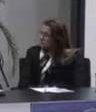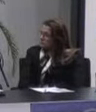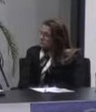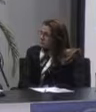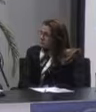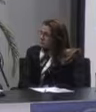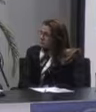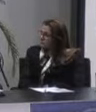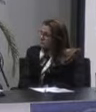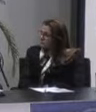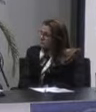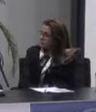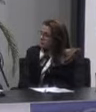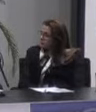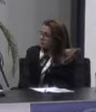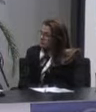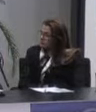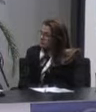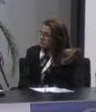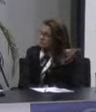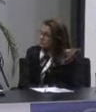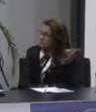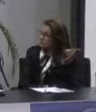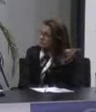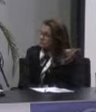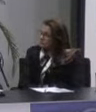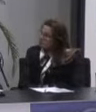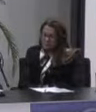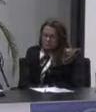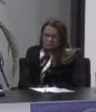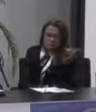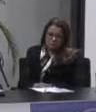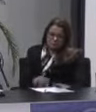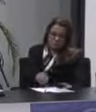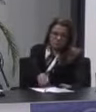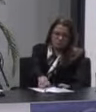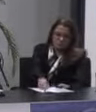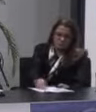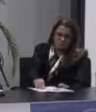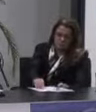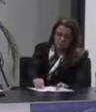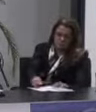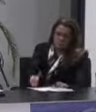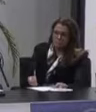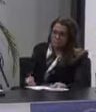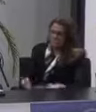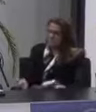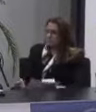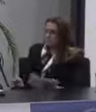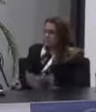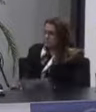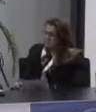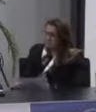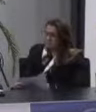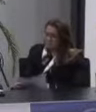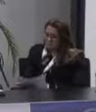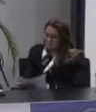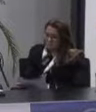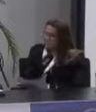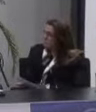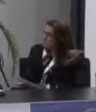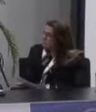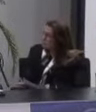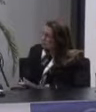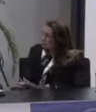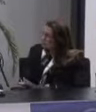espasmos que vão acontecendo, sem antecipar passos, né, porque nós sabemos sim que é uma doença progressiva, mas que o